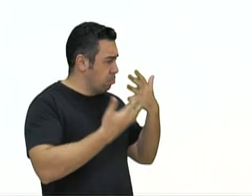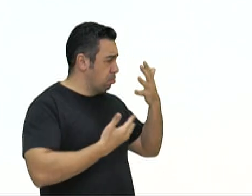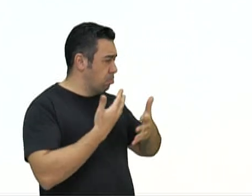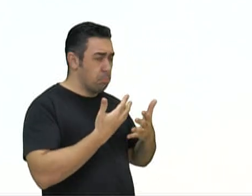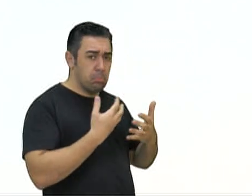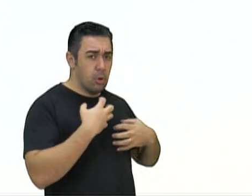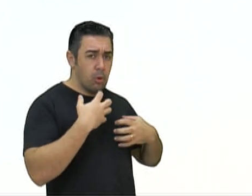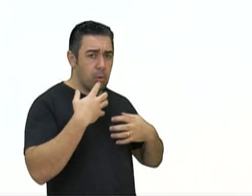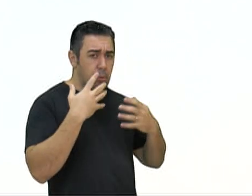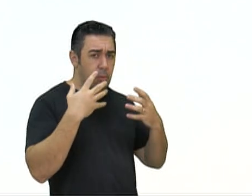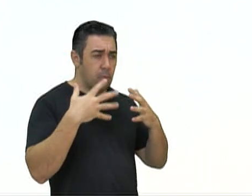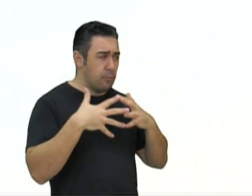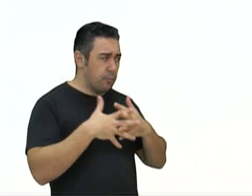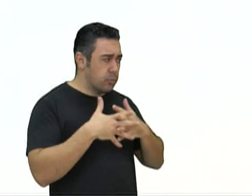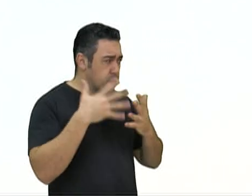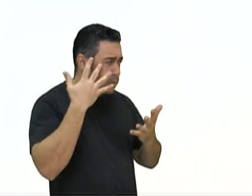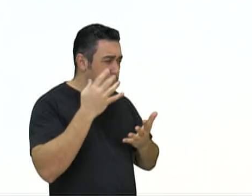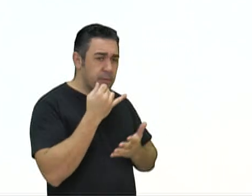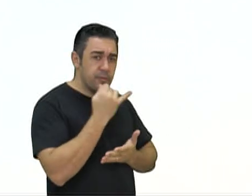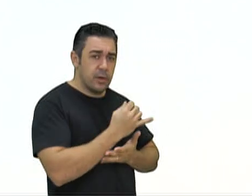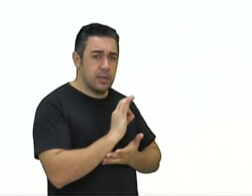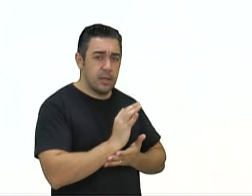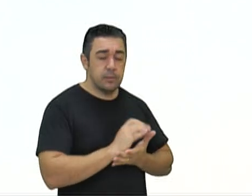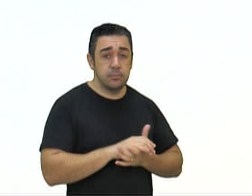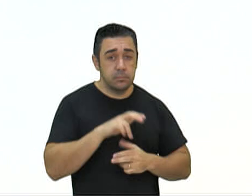e aflito, pois não sabia o que dizer,